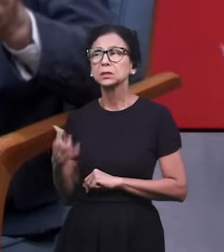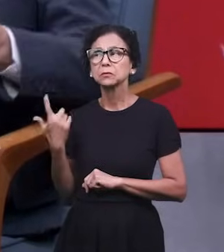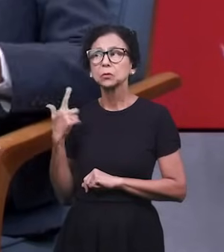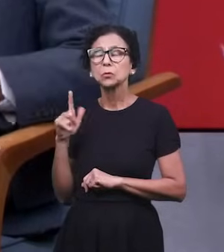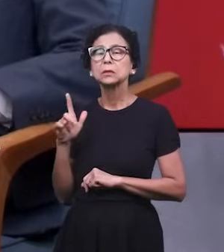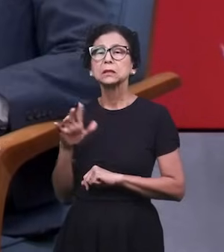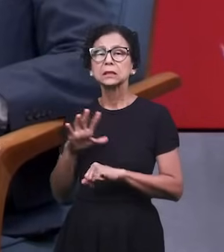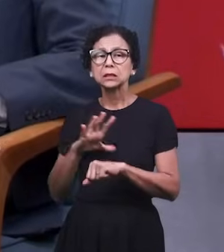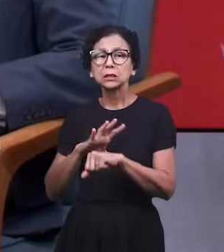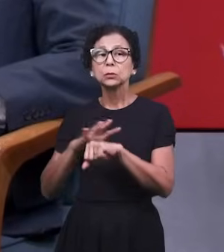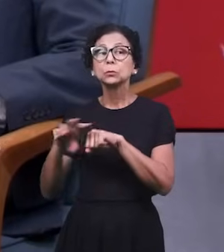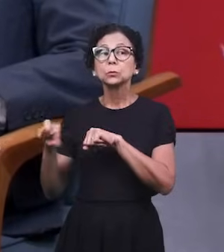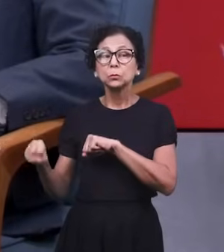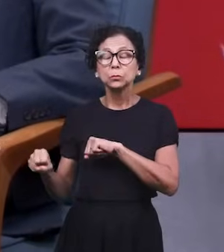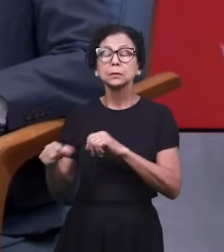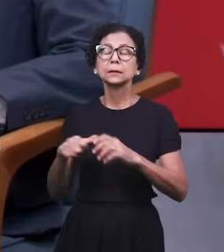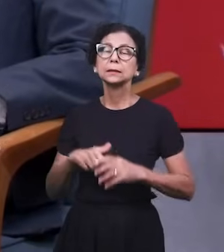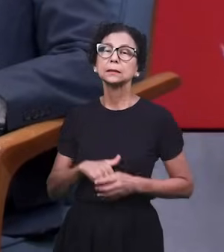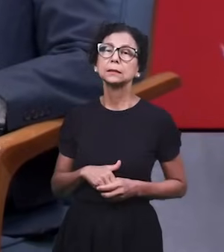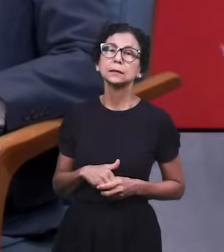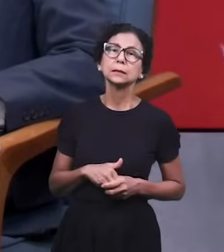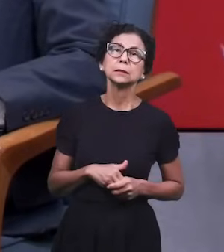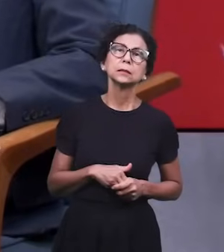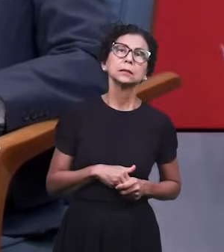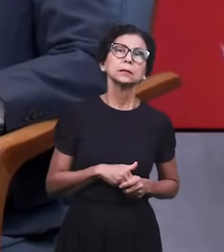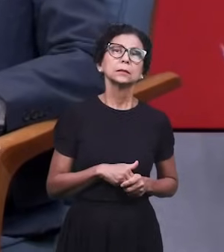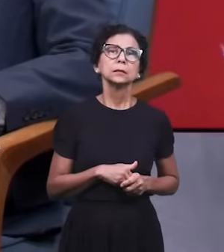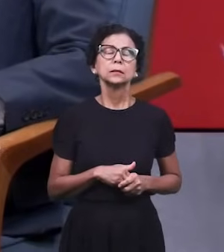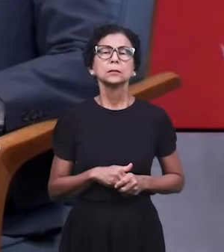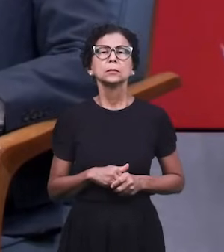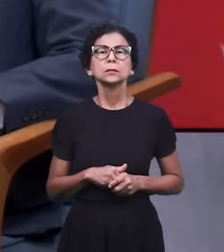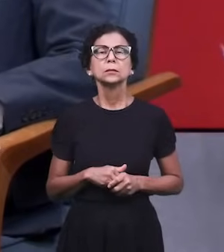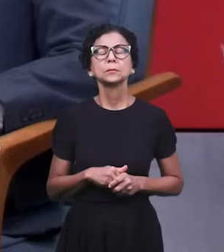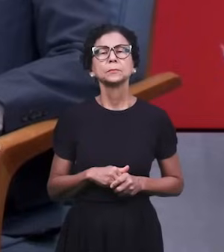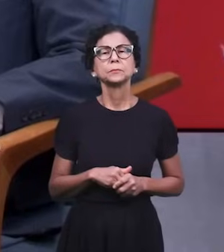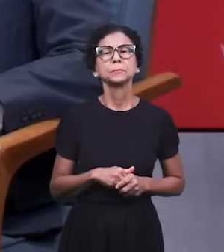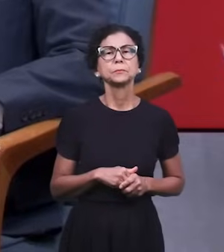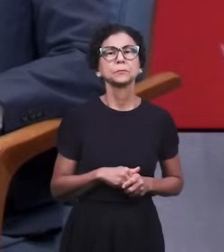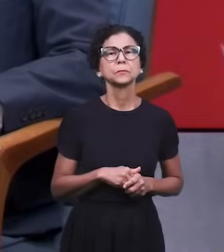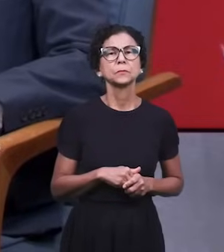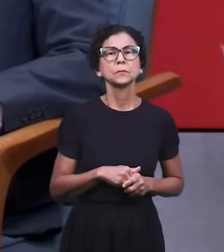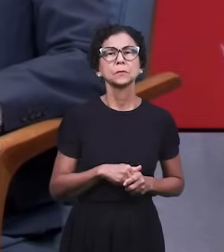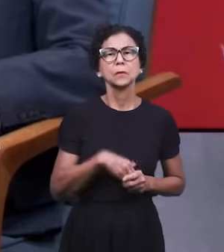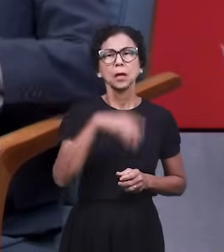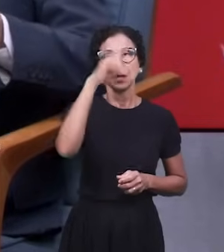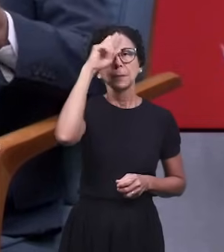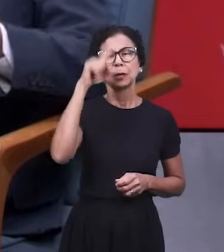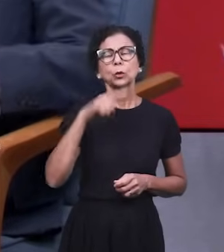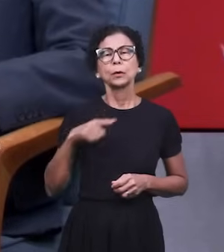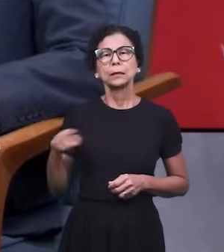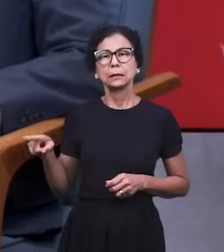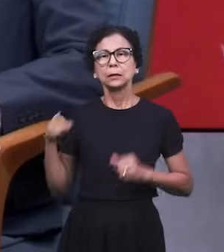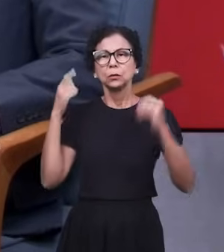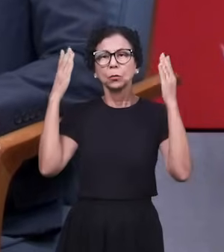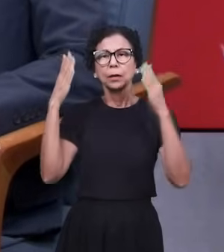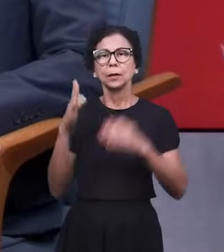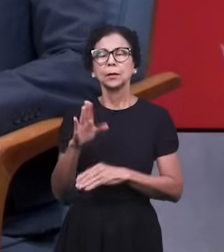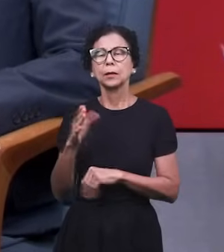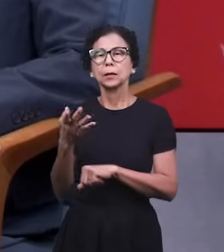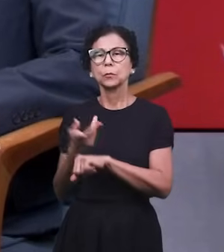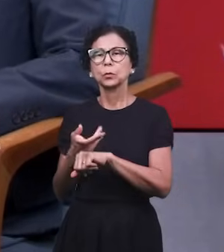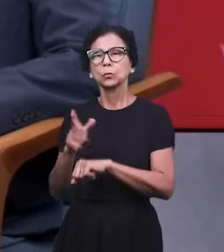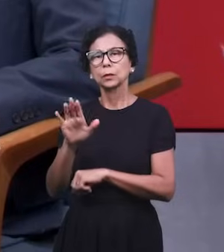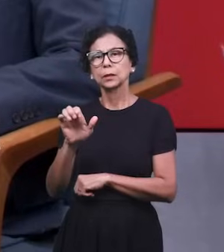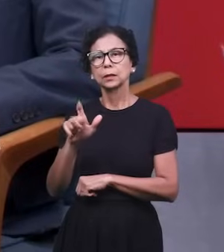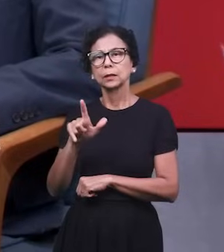ficou sem saber o que fazer, mandou que ele fosse então a Eliseu. Quando ele chegou